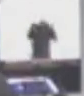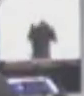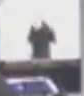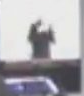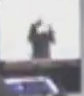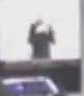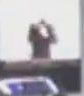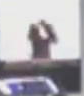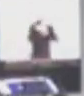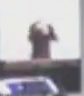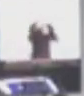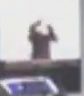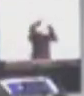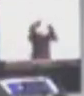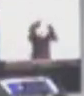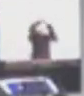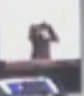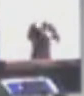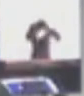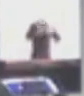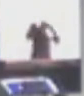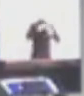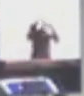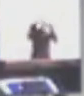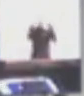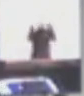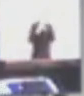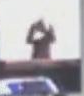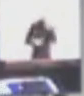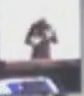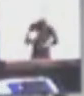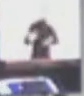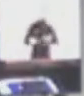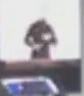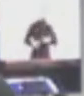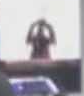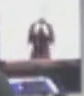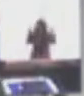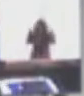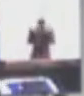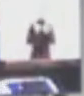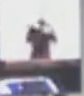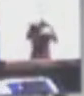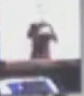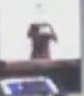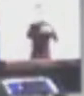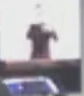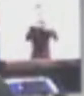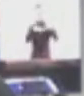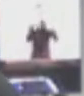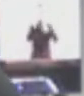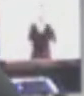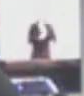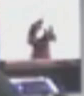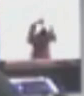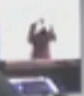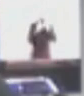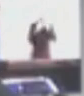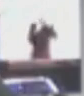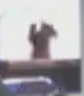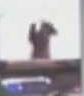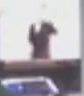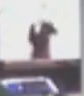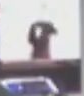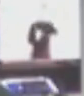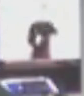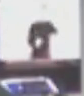Israel. Bom dia a toda a Translagoas, que estamos acompanhando aqui a sessão da Assembleia Legislativa, né?